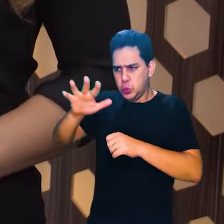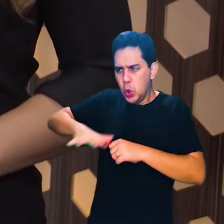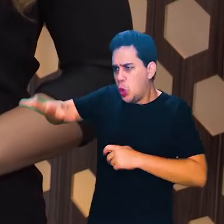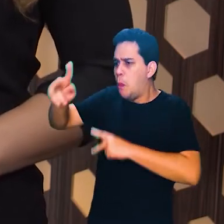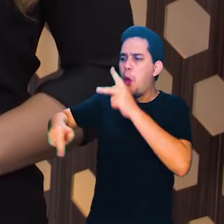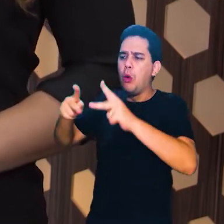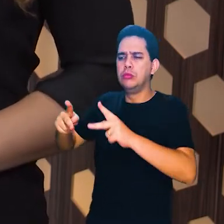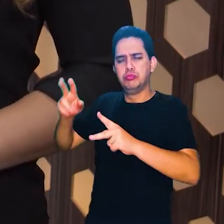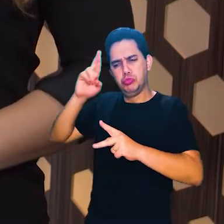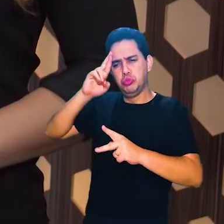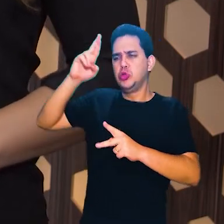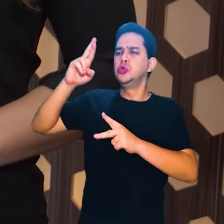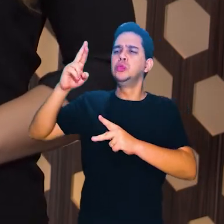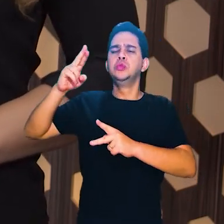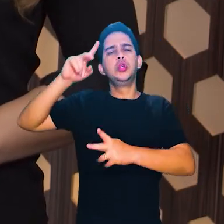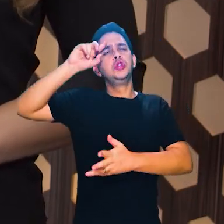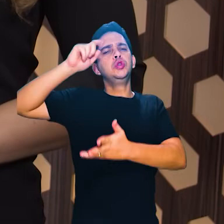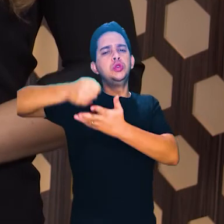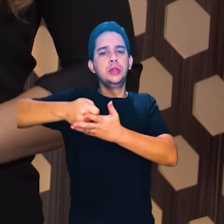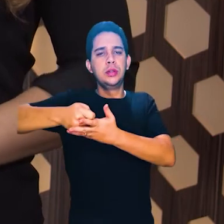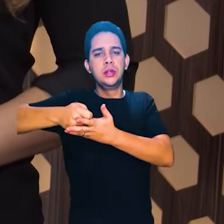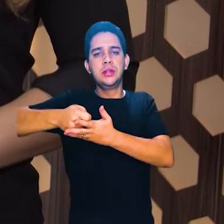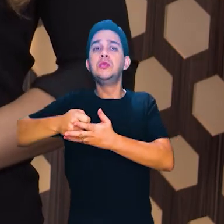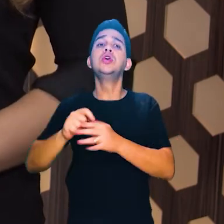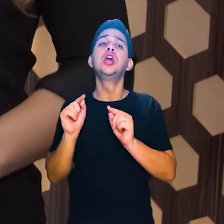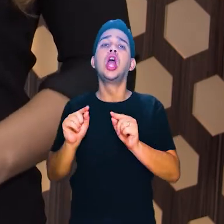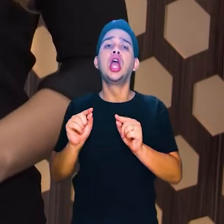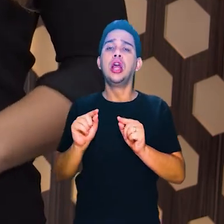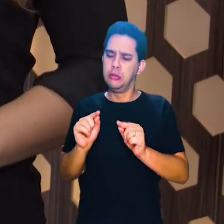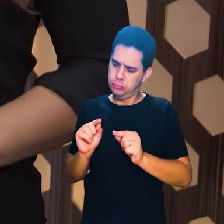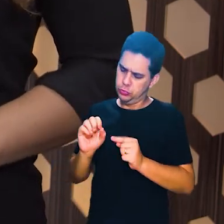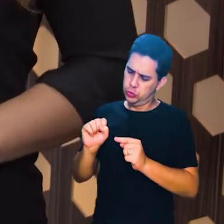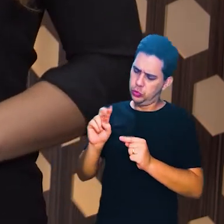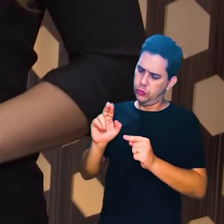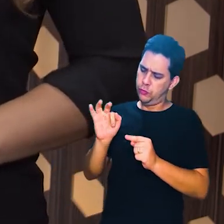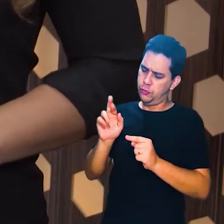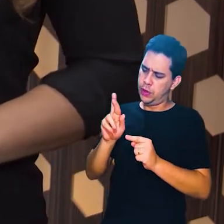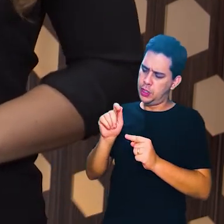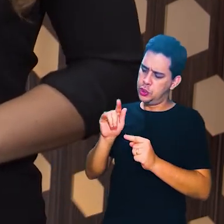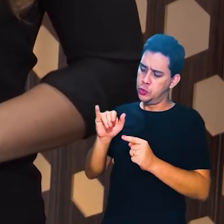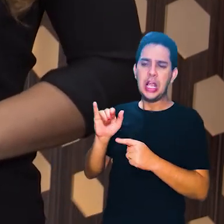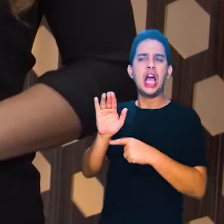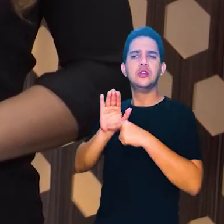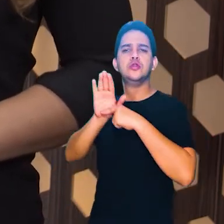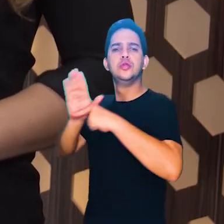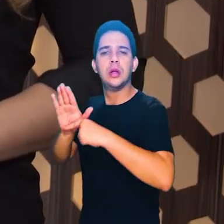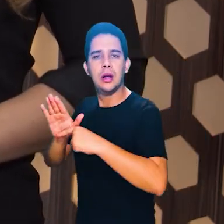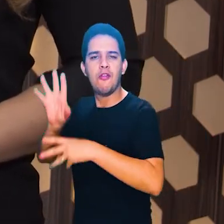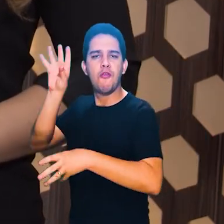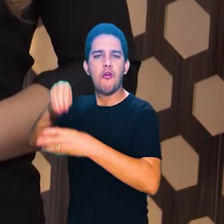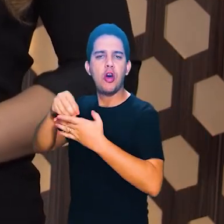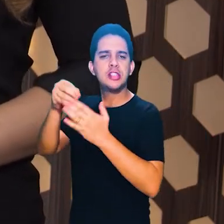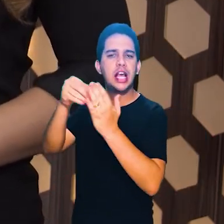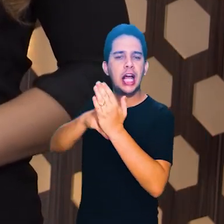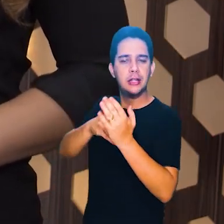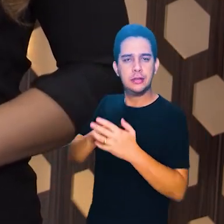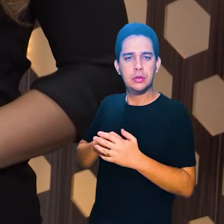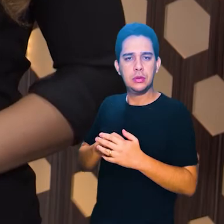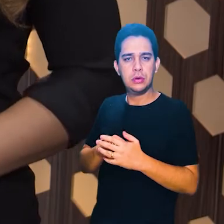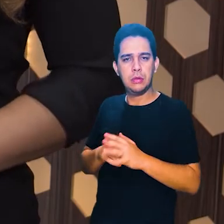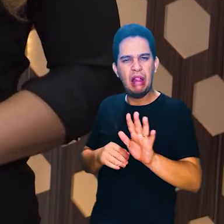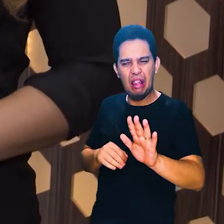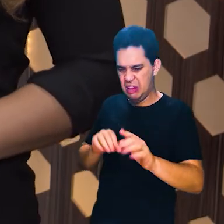sufrágio universal e pelo voto direto e secreto, com valor igual para todos. Mas você sabe qual é o significado de